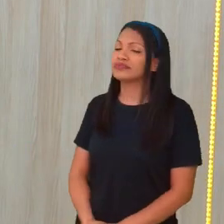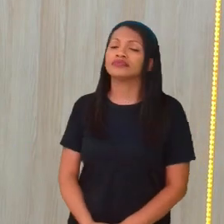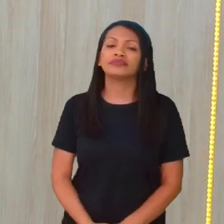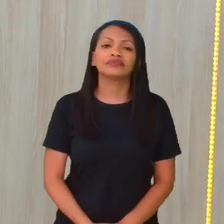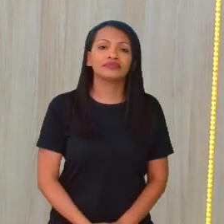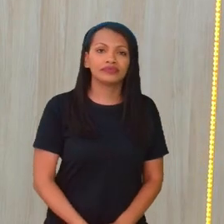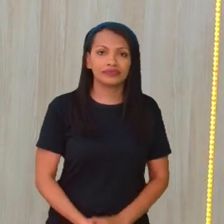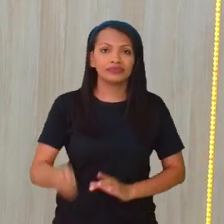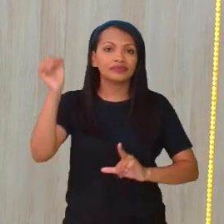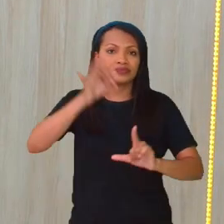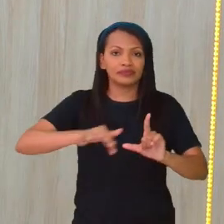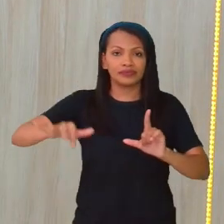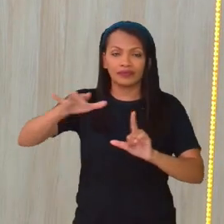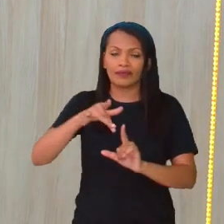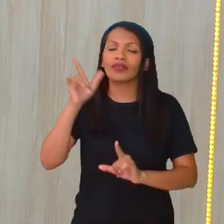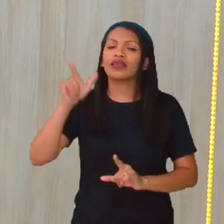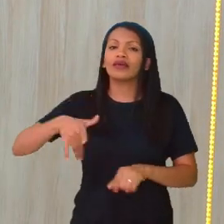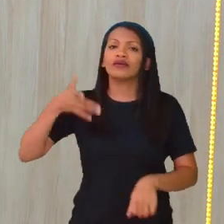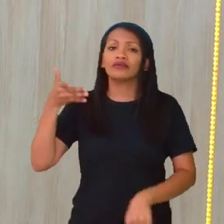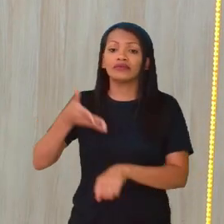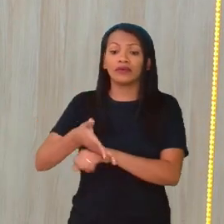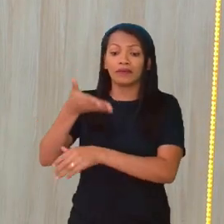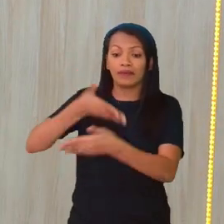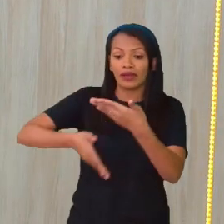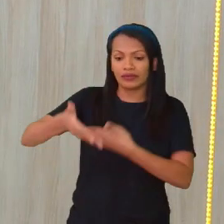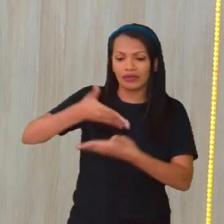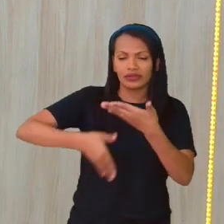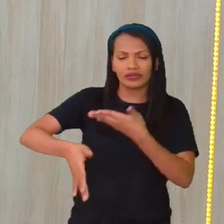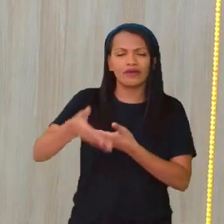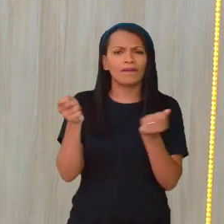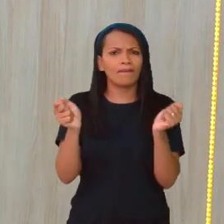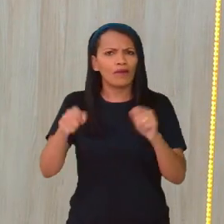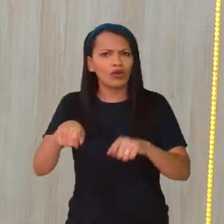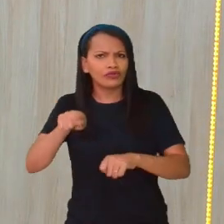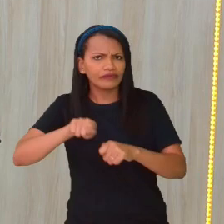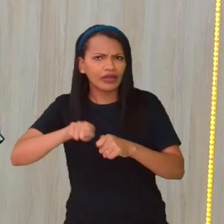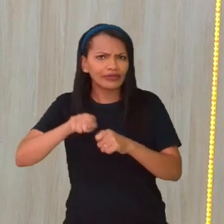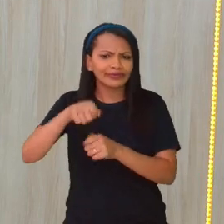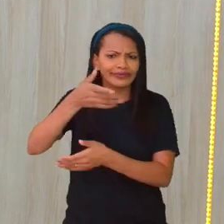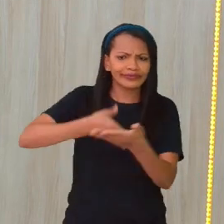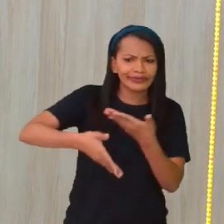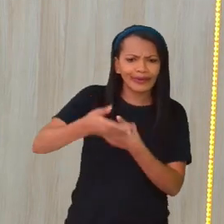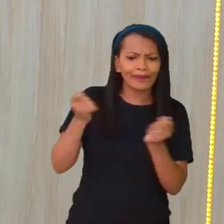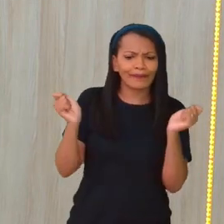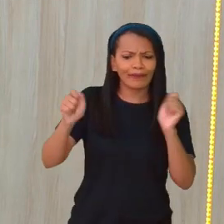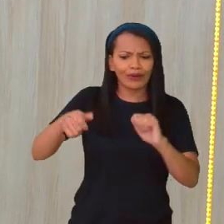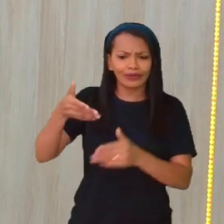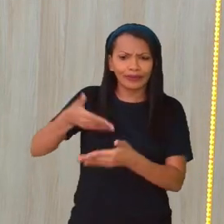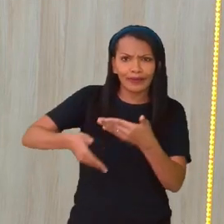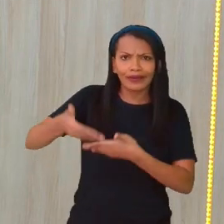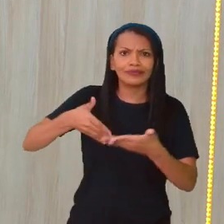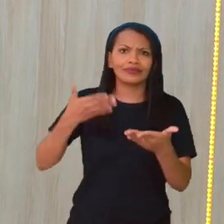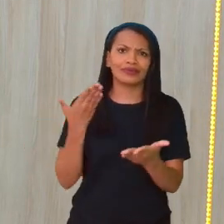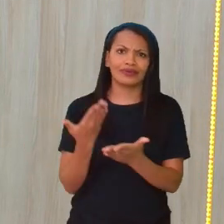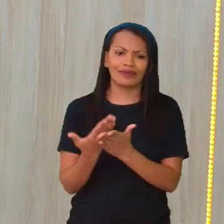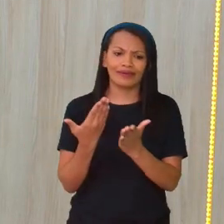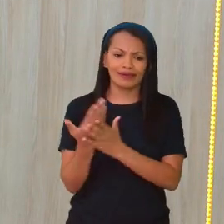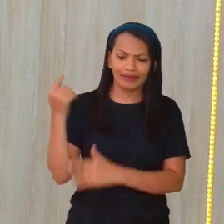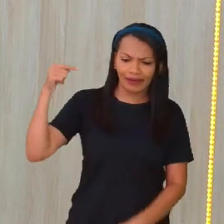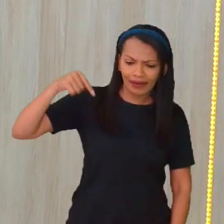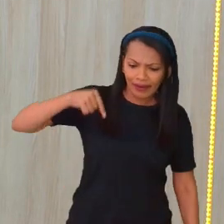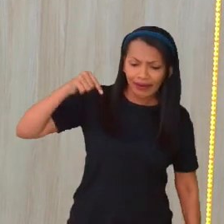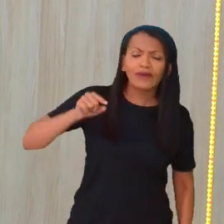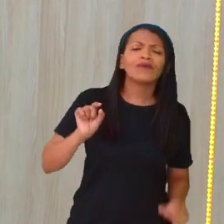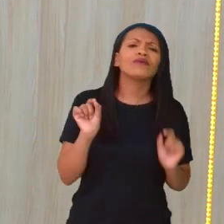do aplicativo é a interação que vocês podem fazer conosco. Vocês podem participar da aula. Aqui,